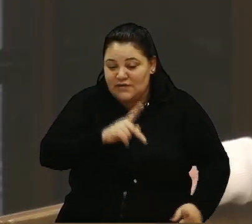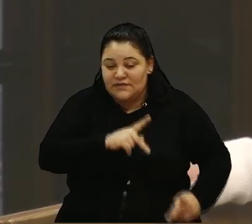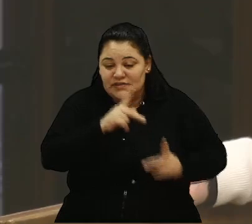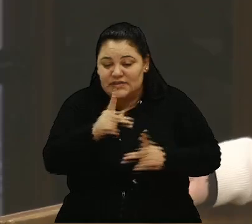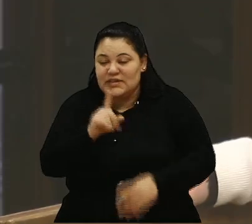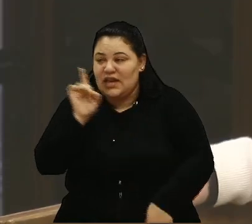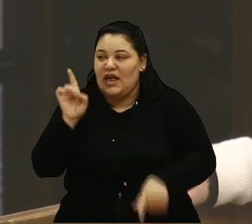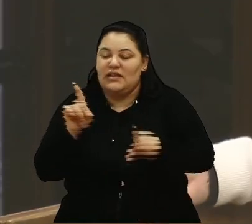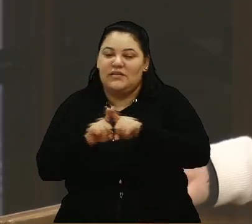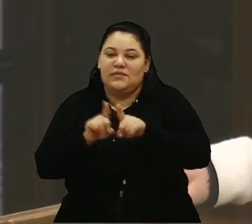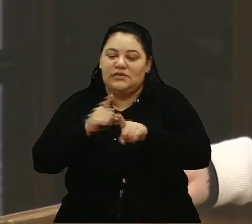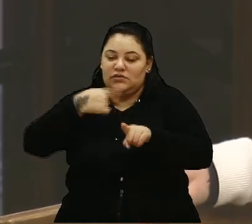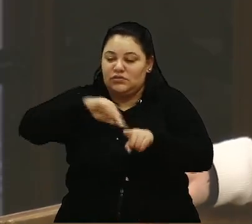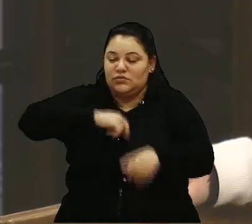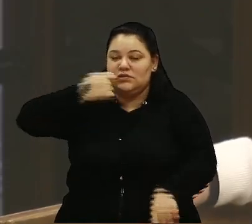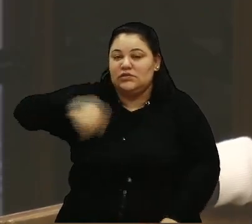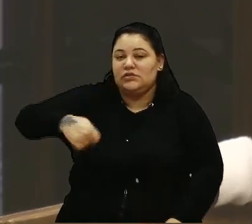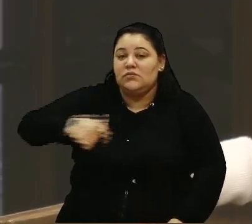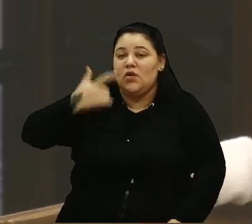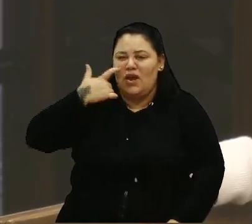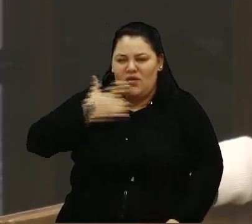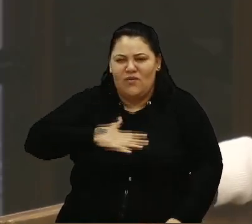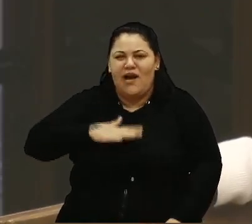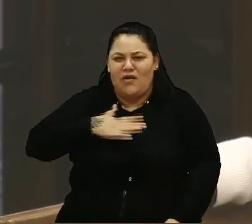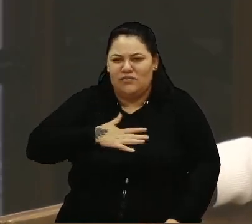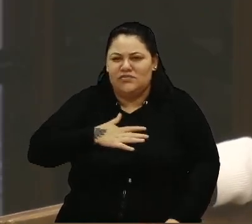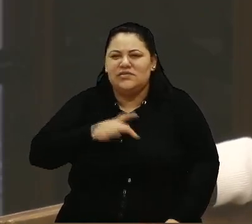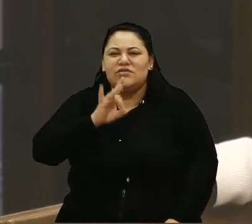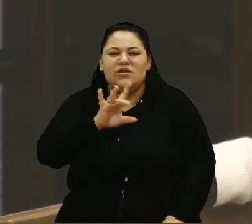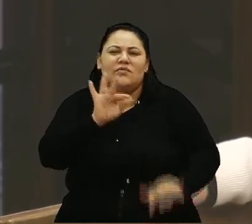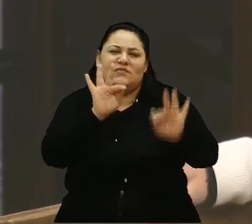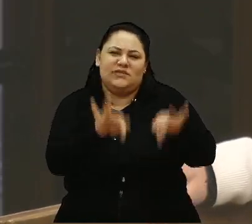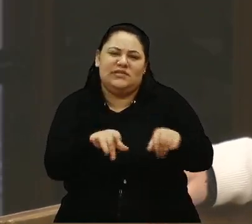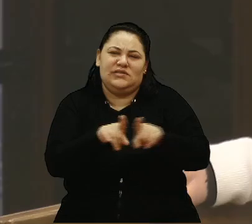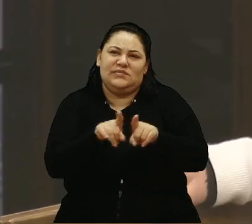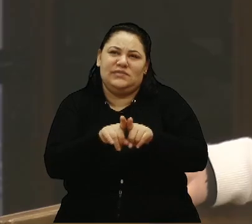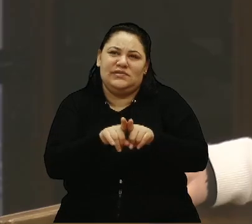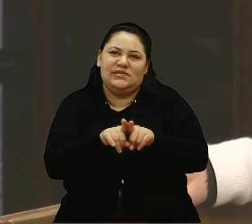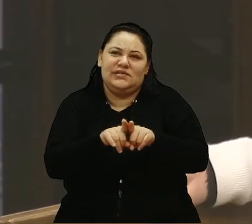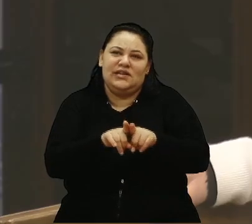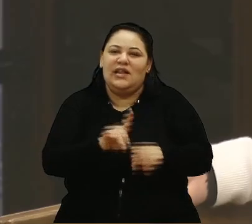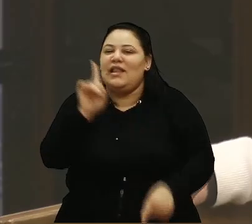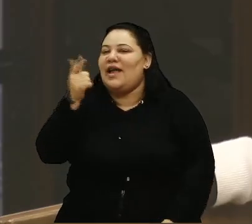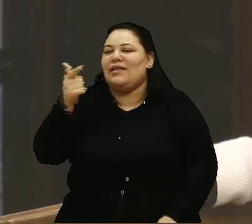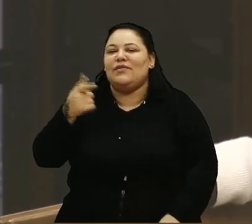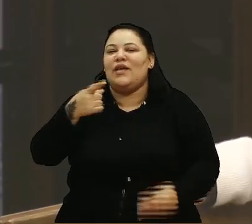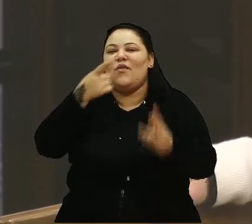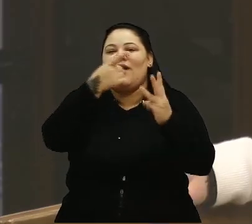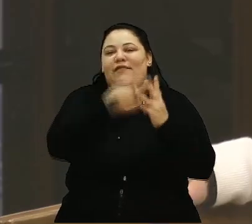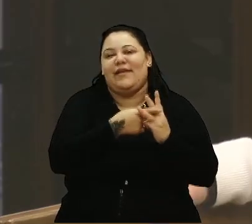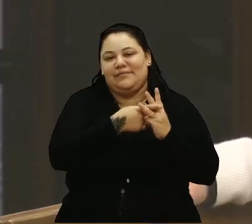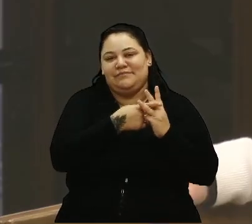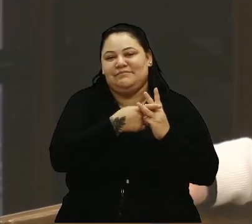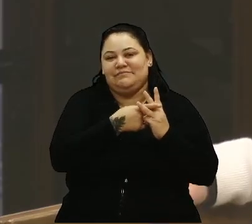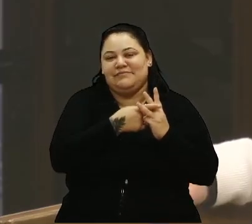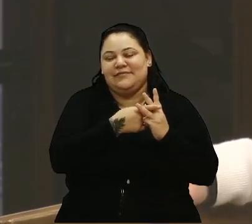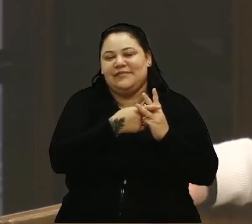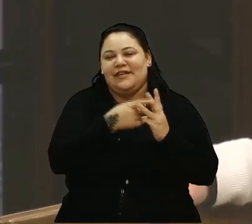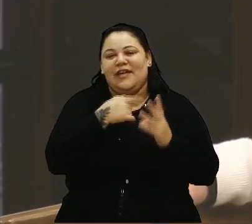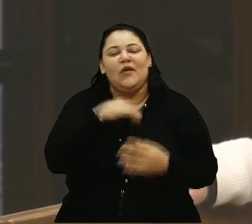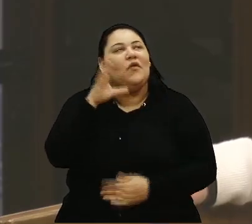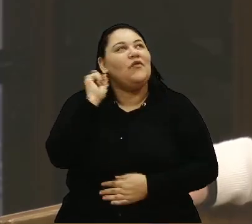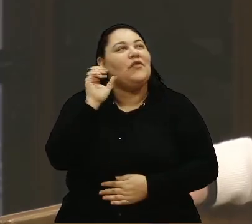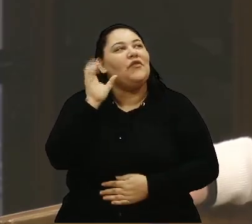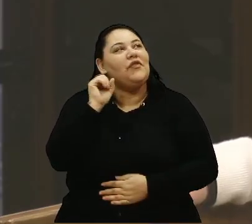então a gente precisa olhar com calma. E só para finalizar, gente, lá não tem Wi-Fi. Eu ouvi tanto durante a campanha que